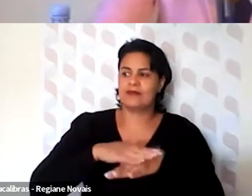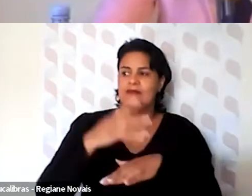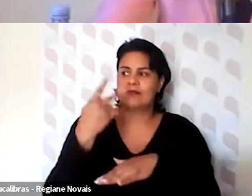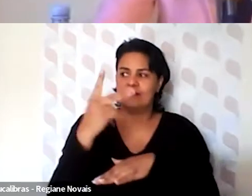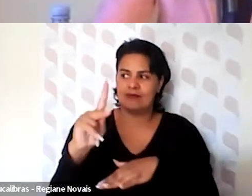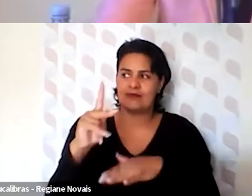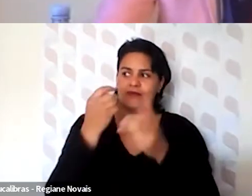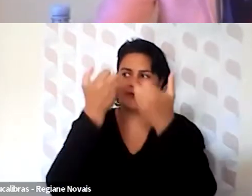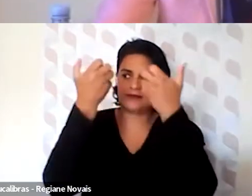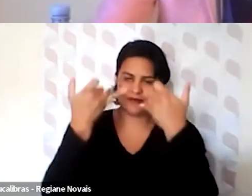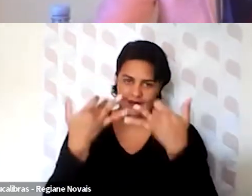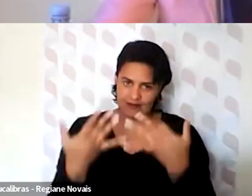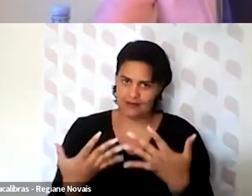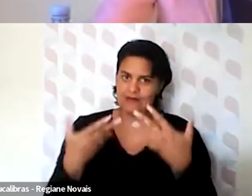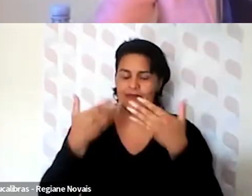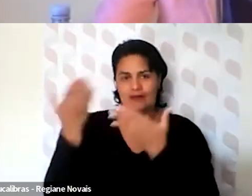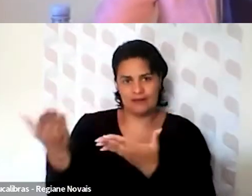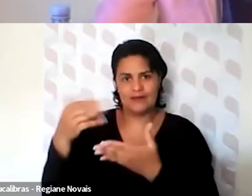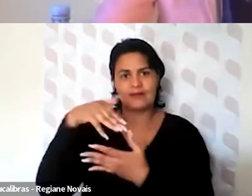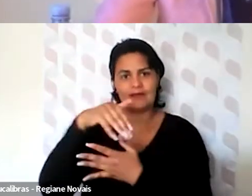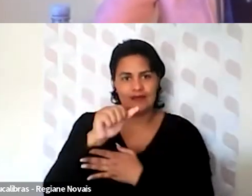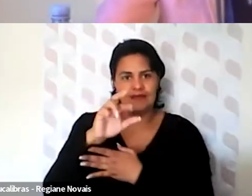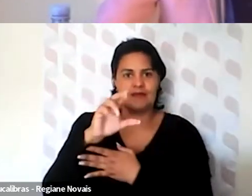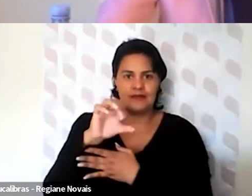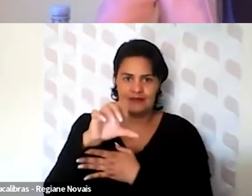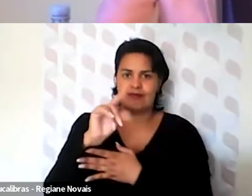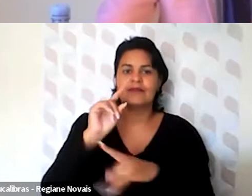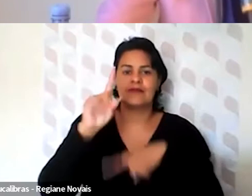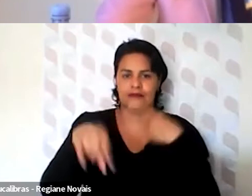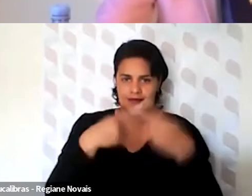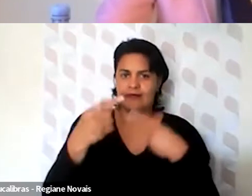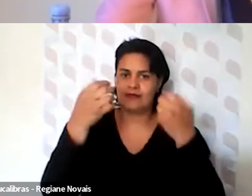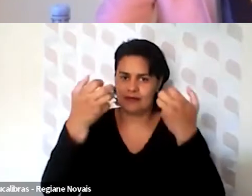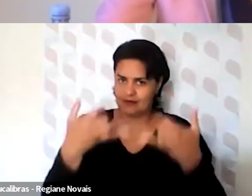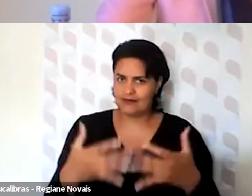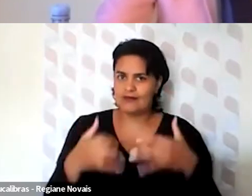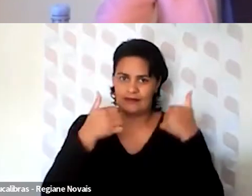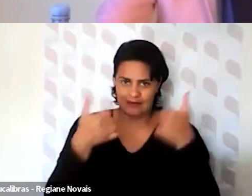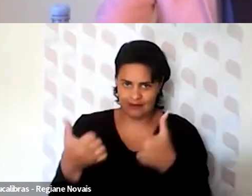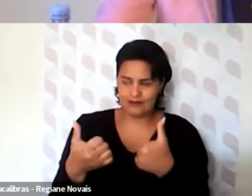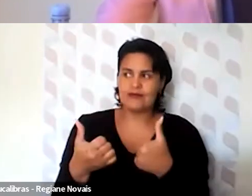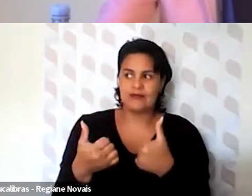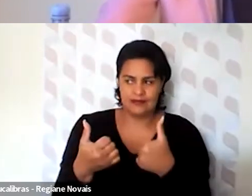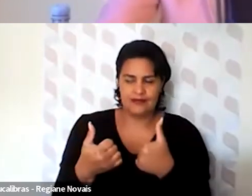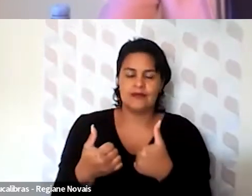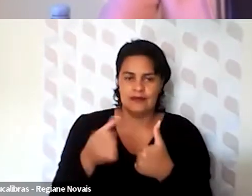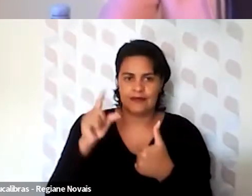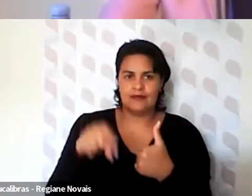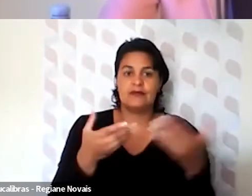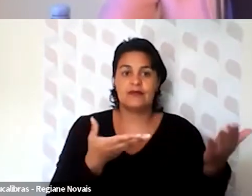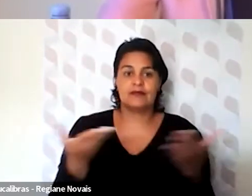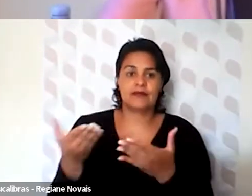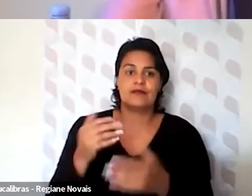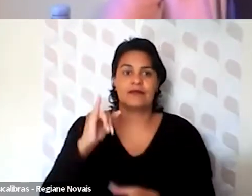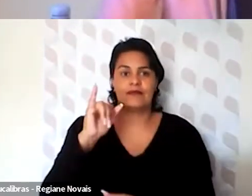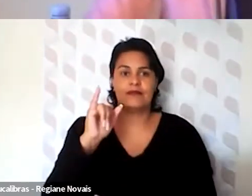também poderá falar com o público mais tarde. E agora eu vou apresentar a Isabella Teixeira. Donc, elle est